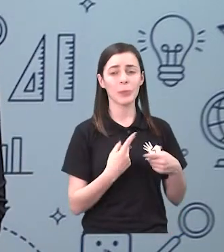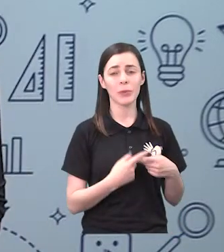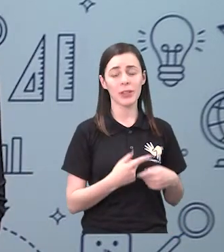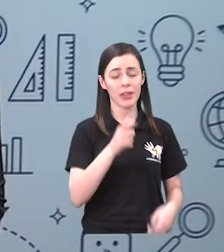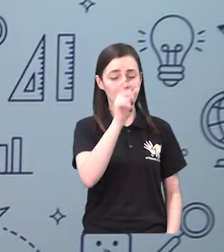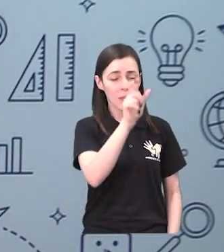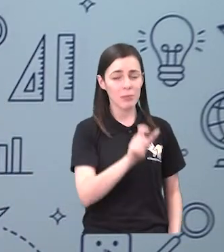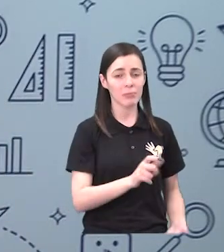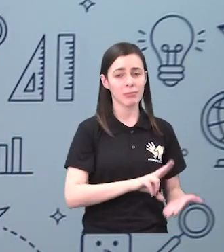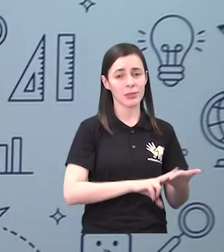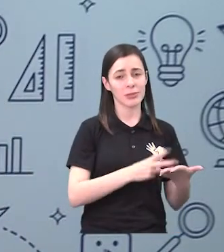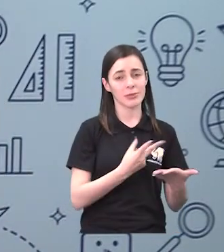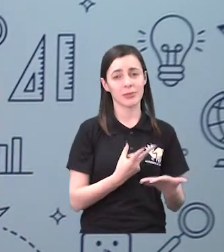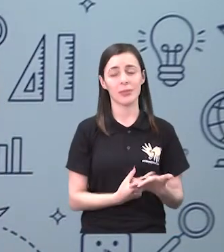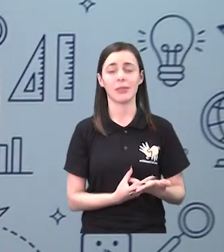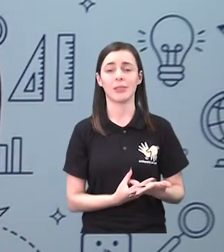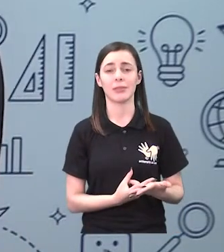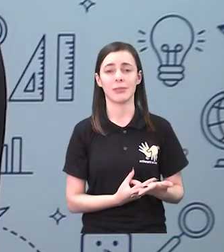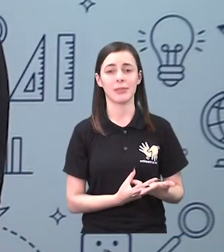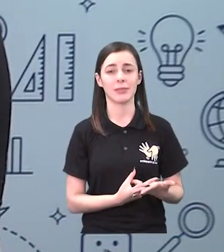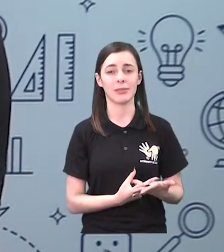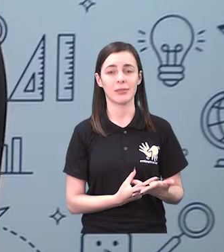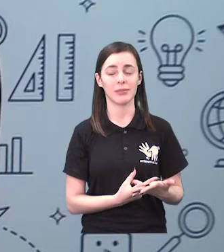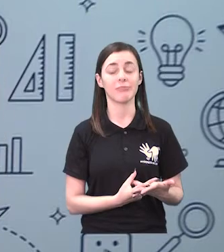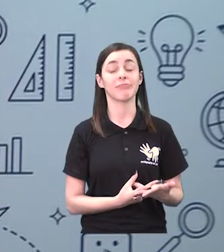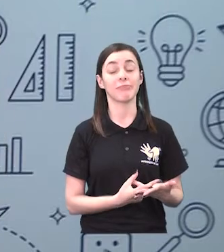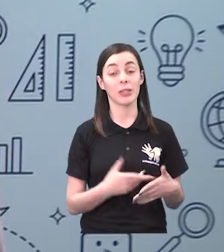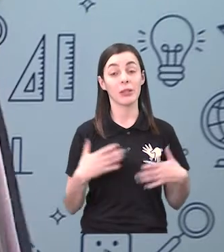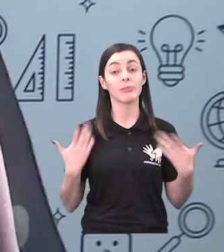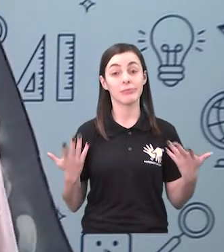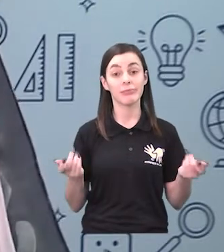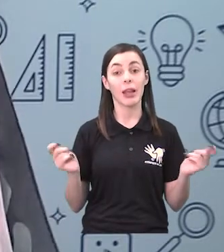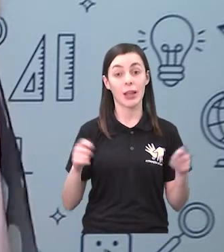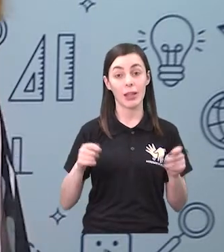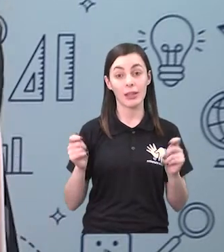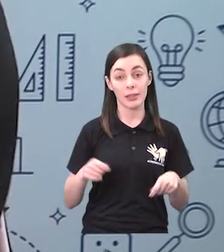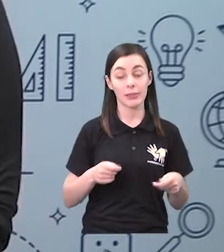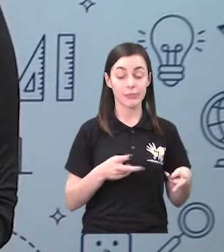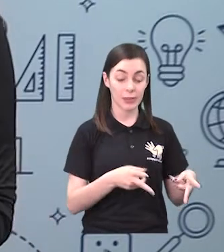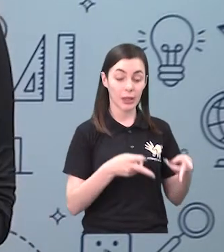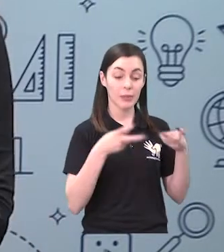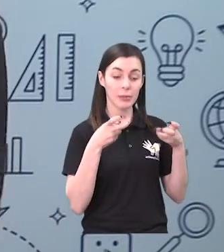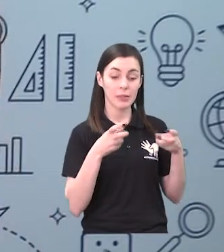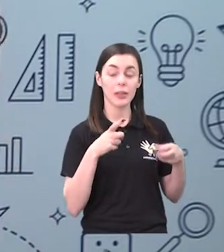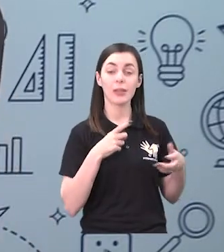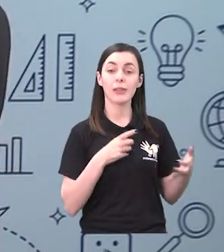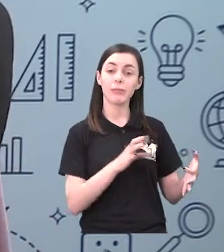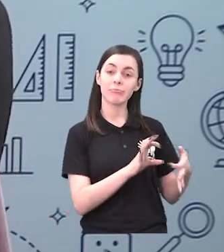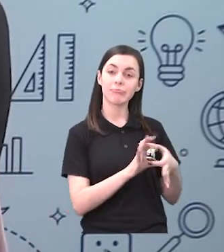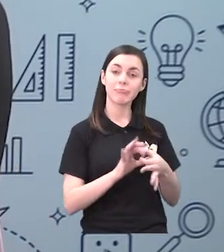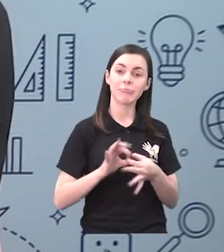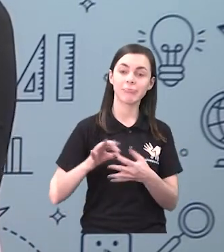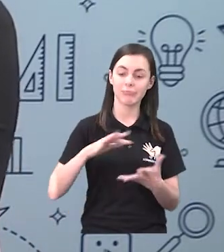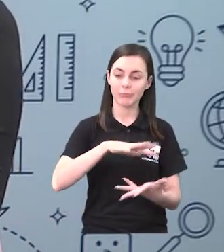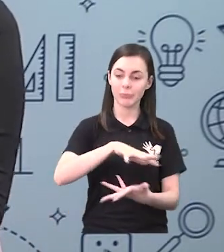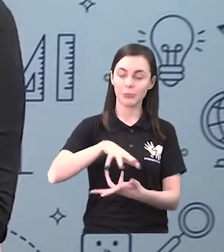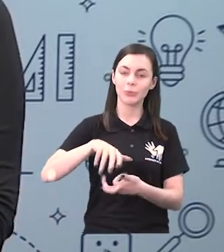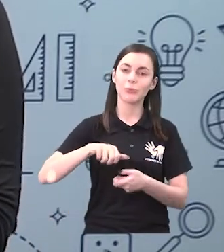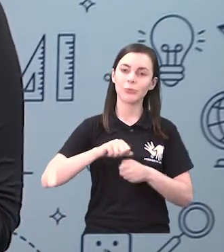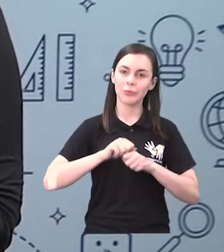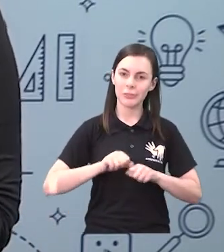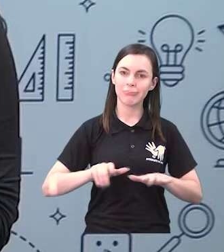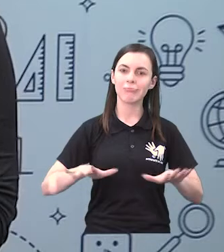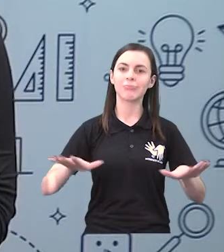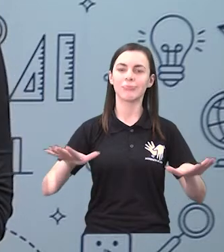história porque ele foi traduzido pra gente tá então eu também consigo perceber que tá vindo um elemento de